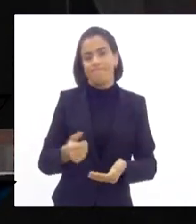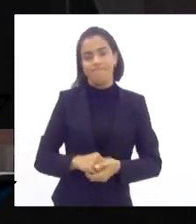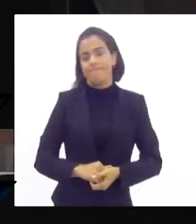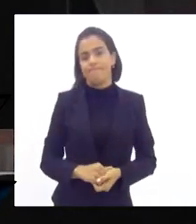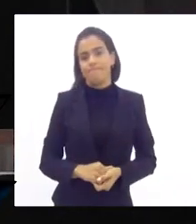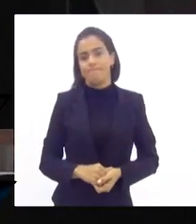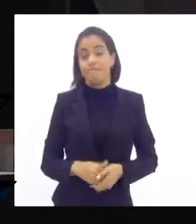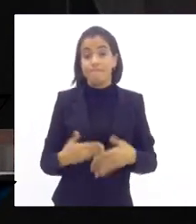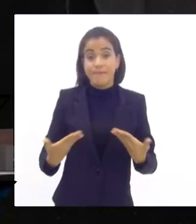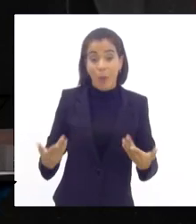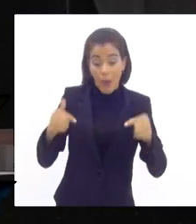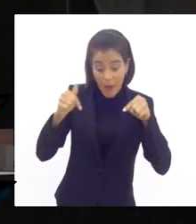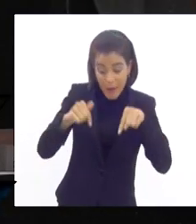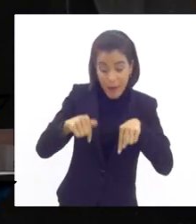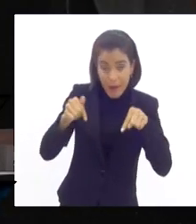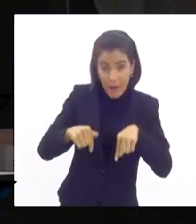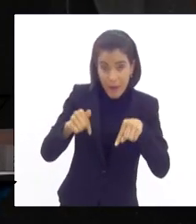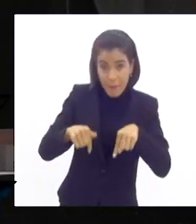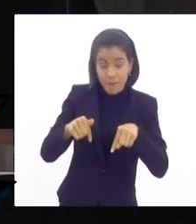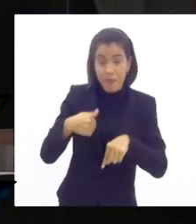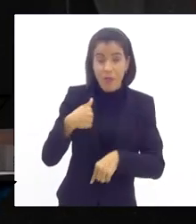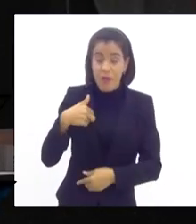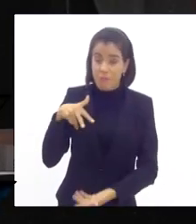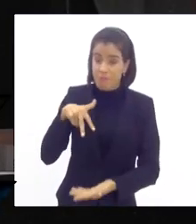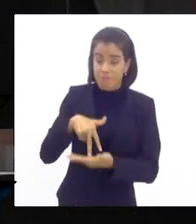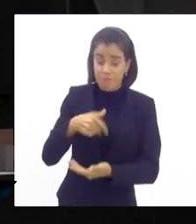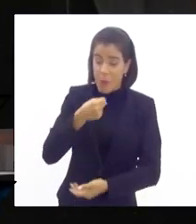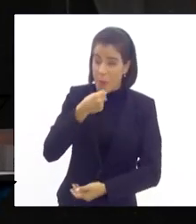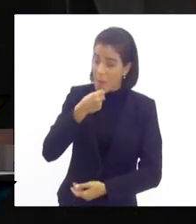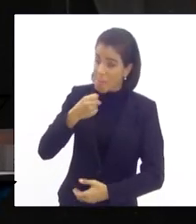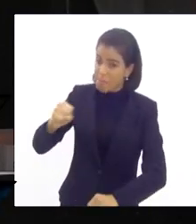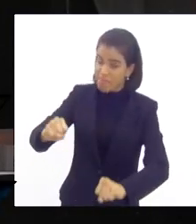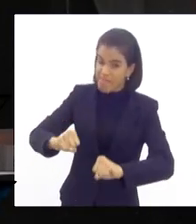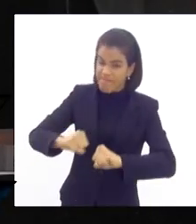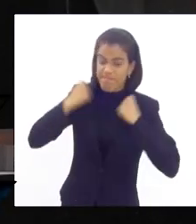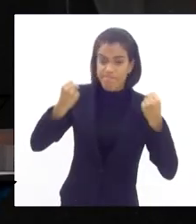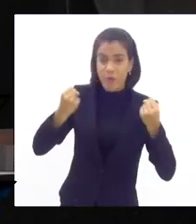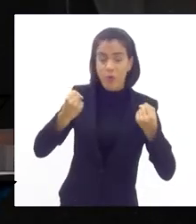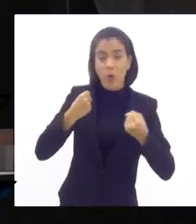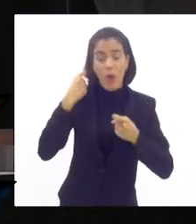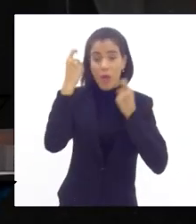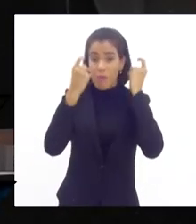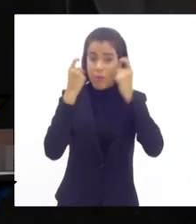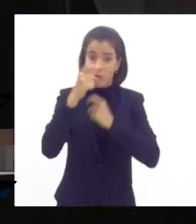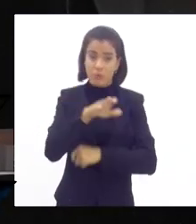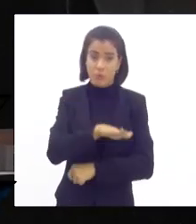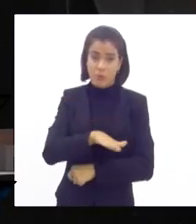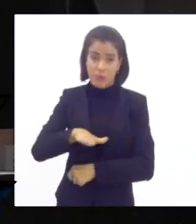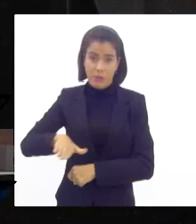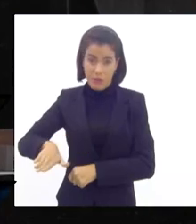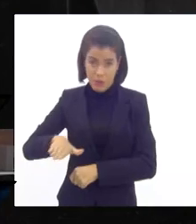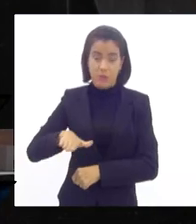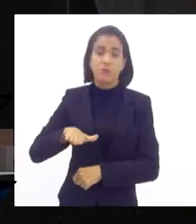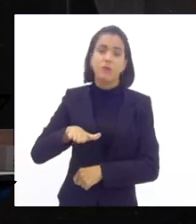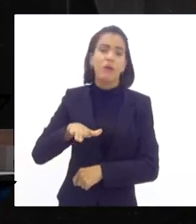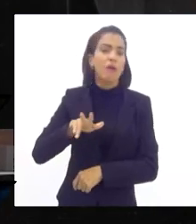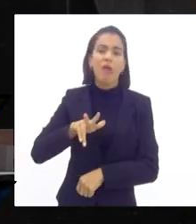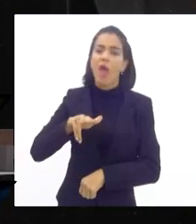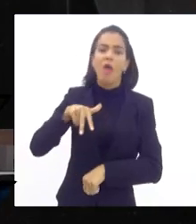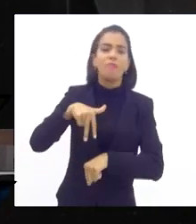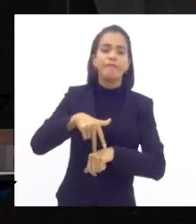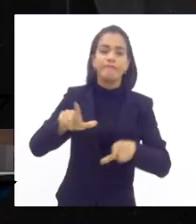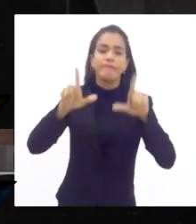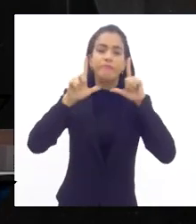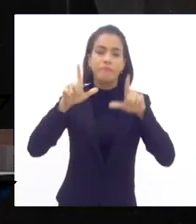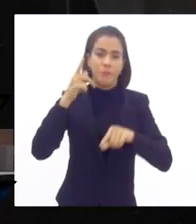então aqui eu deixo o meu repúdio eu deixo a minha preocupação com as crianças que estão servindo de palanque